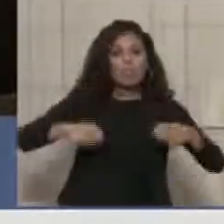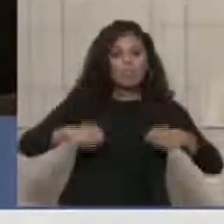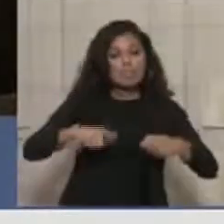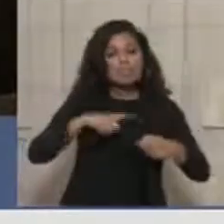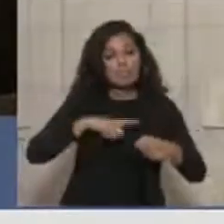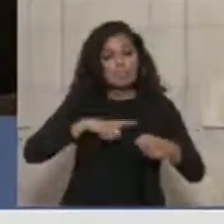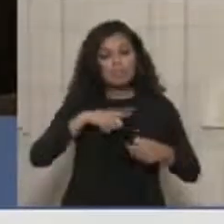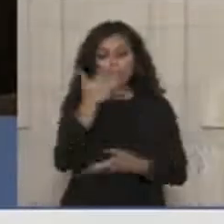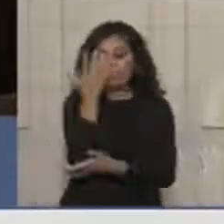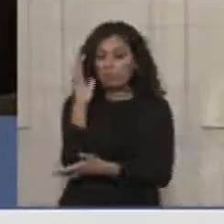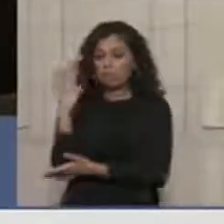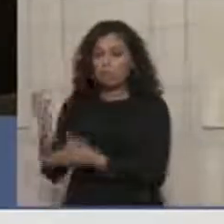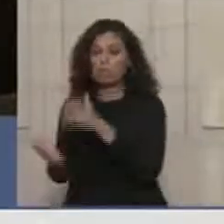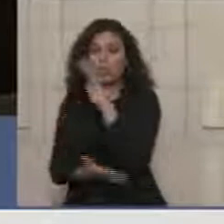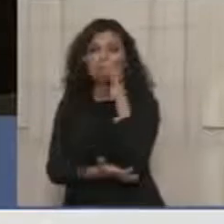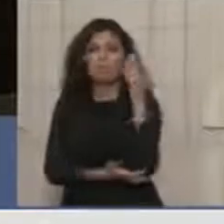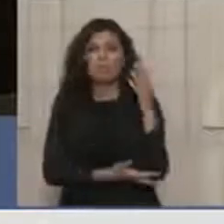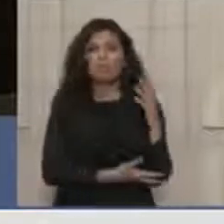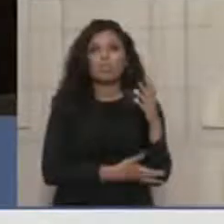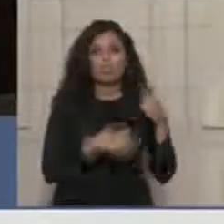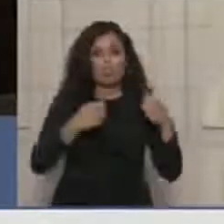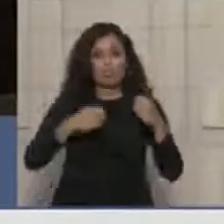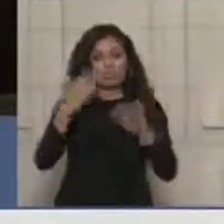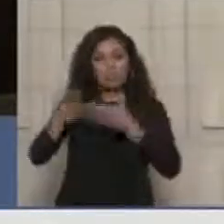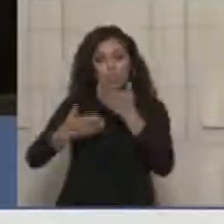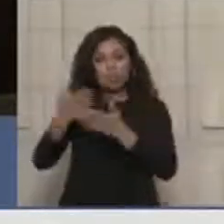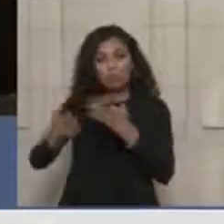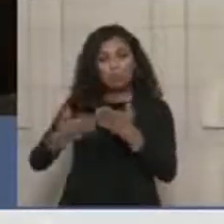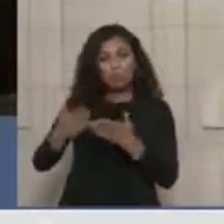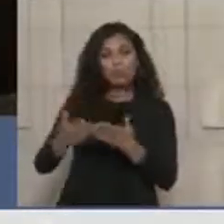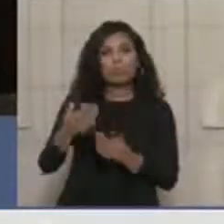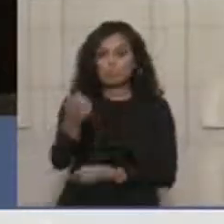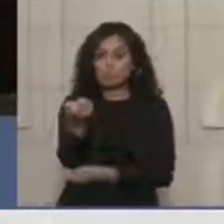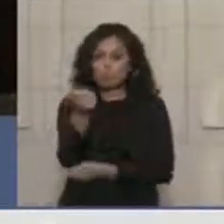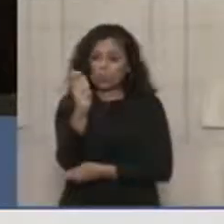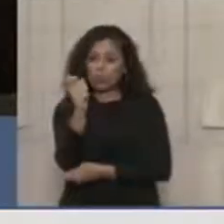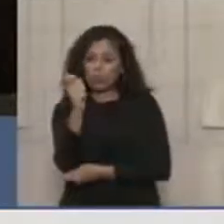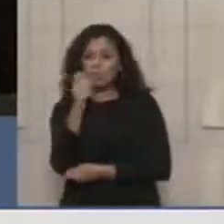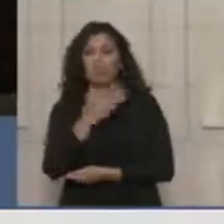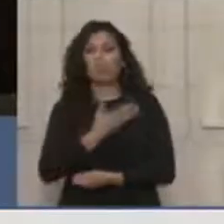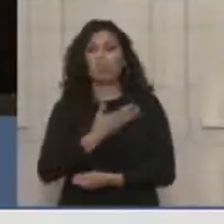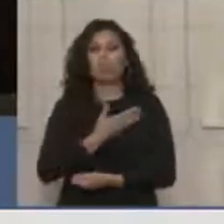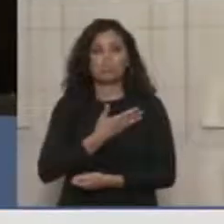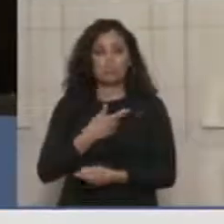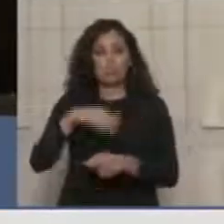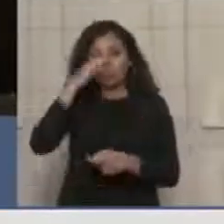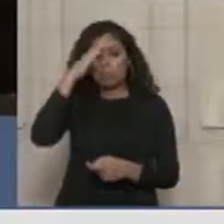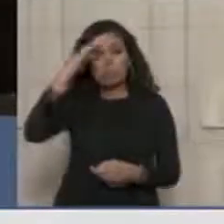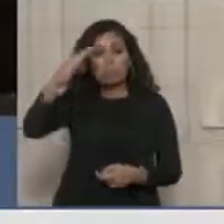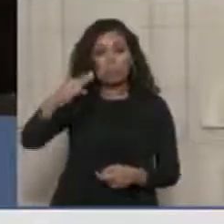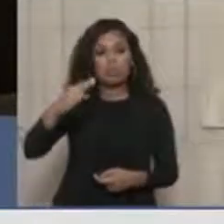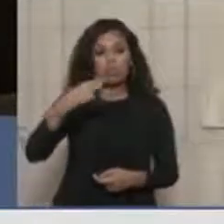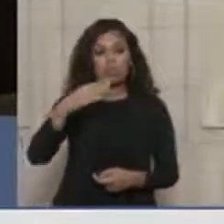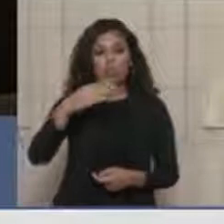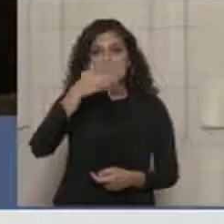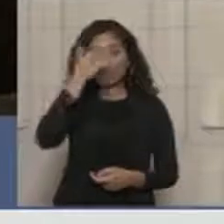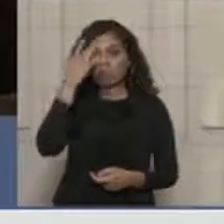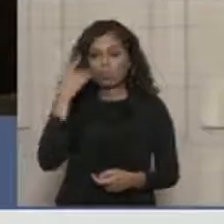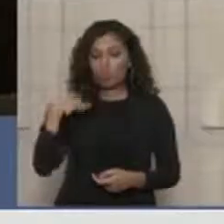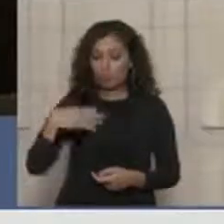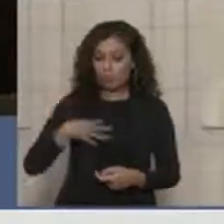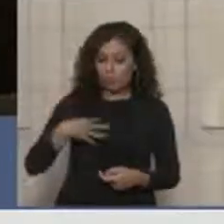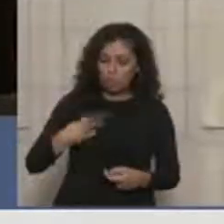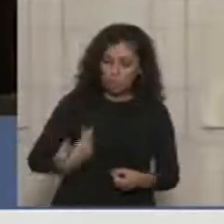que se prevalecer a defesa da lagoa e dos meus amigos pescadores, principalmente aqueles a quem